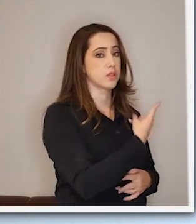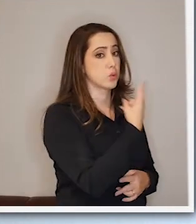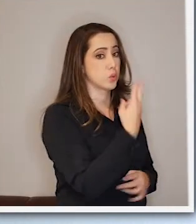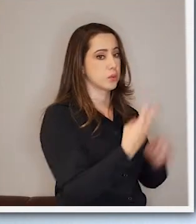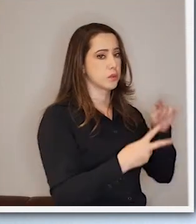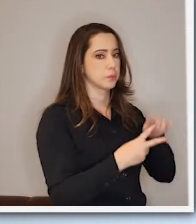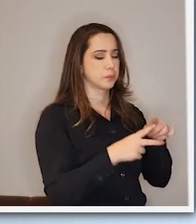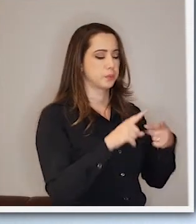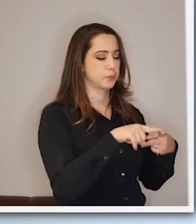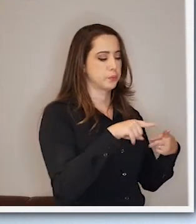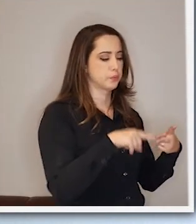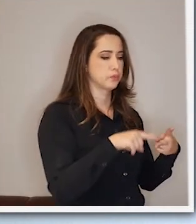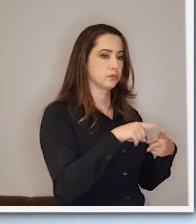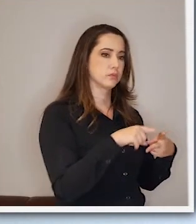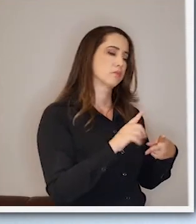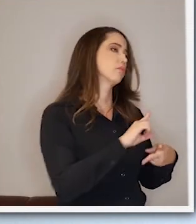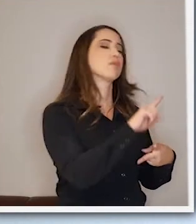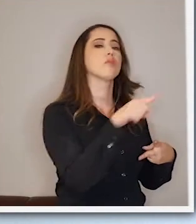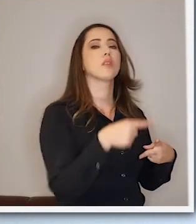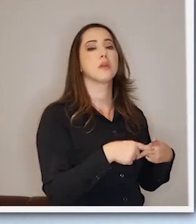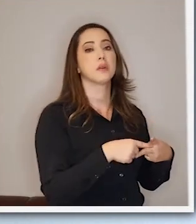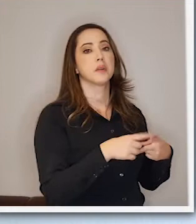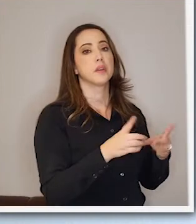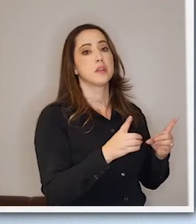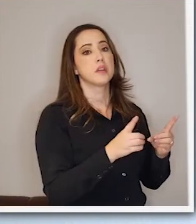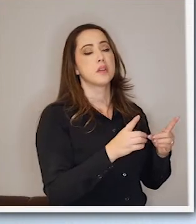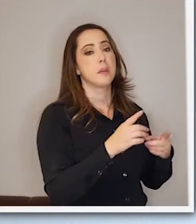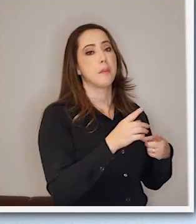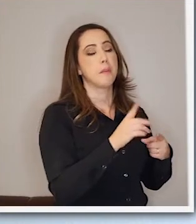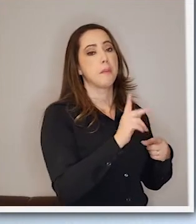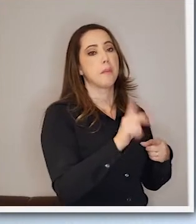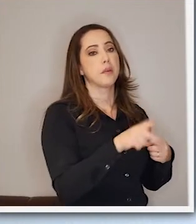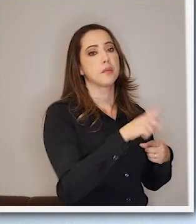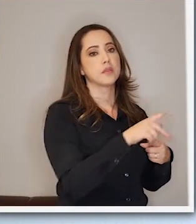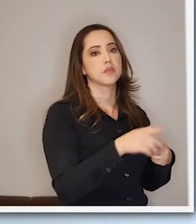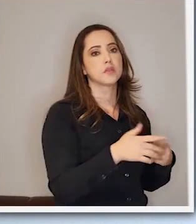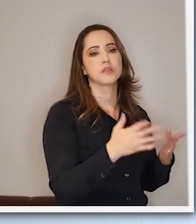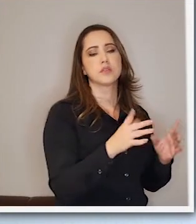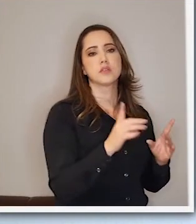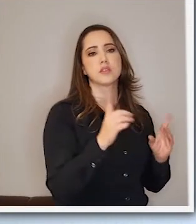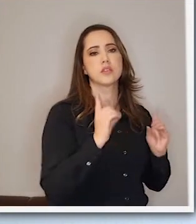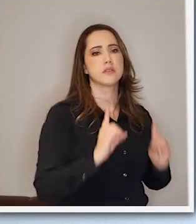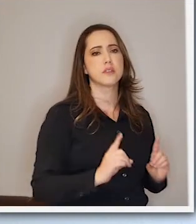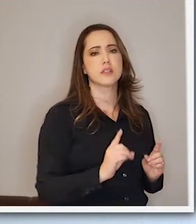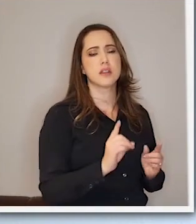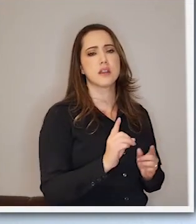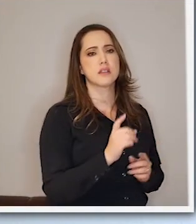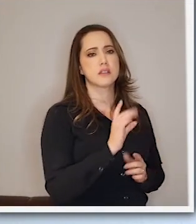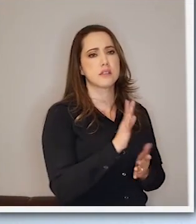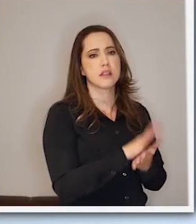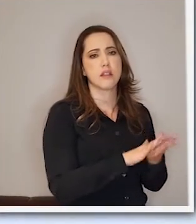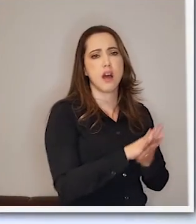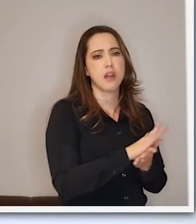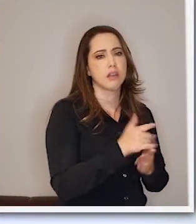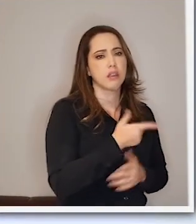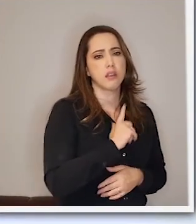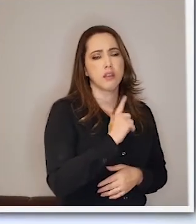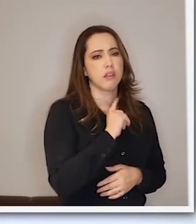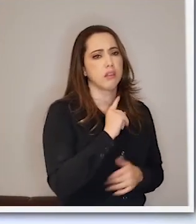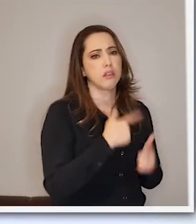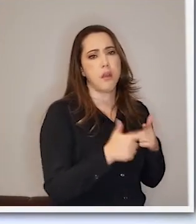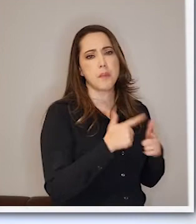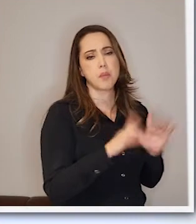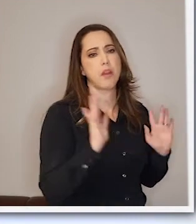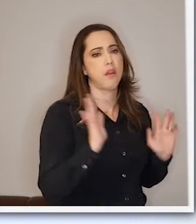duas direções, uma direção mais pedagógica e a outra mais didática. Qual é a direção pedagógica? Nenhuma deficiência é um